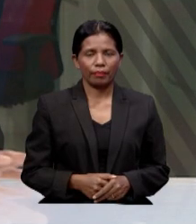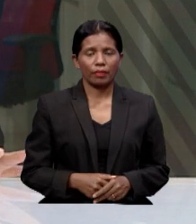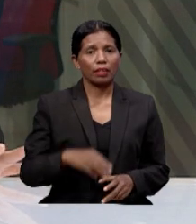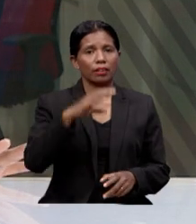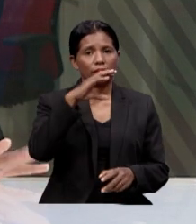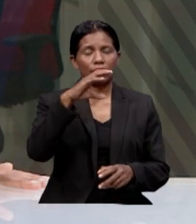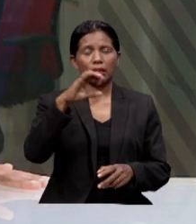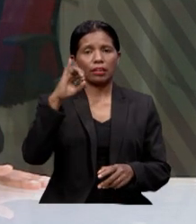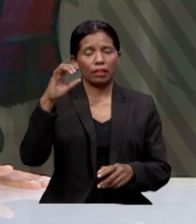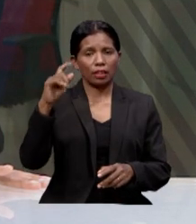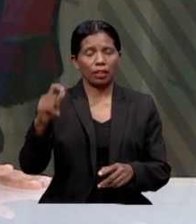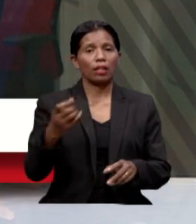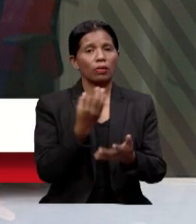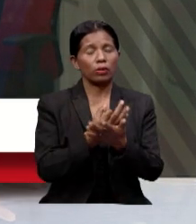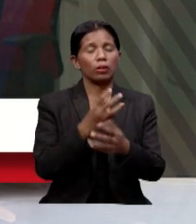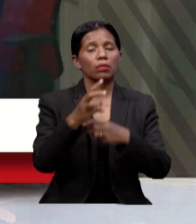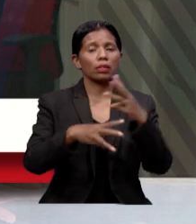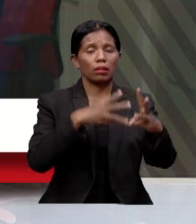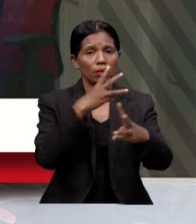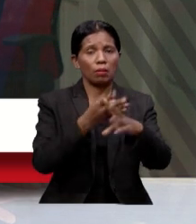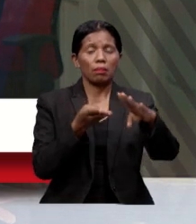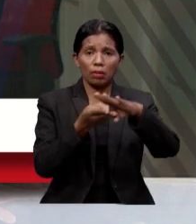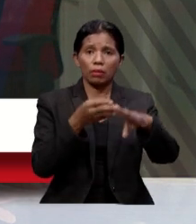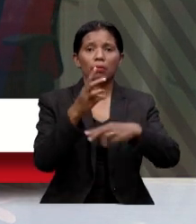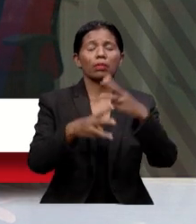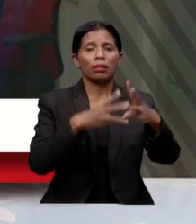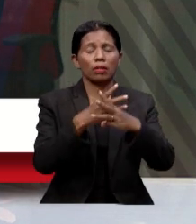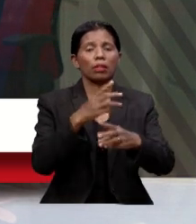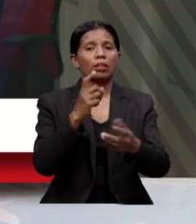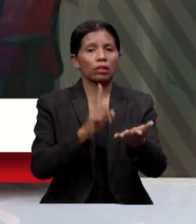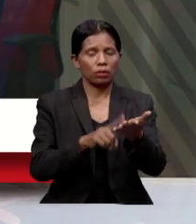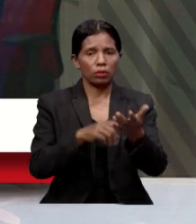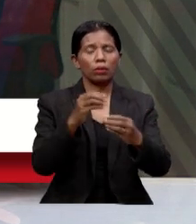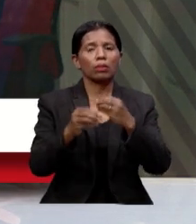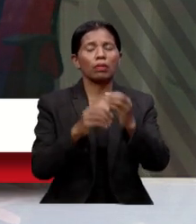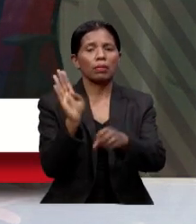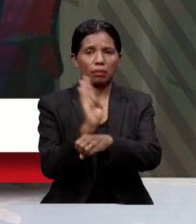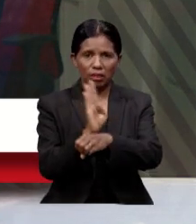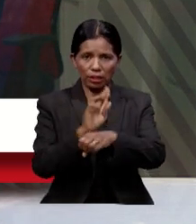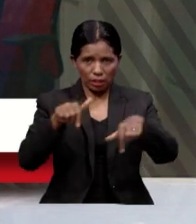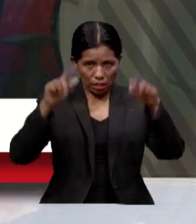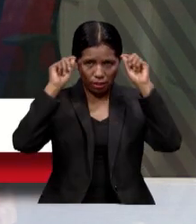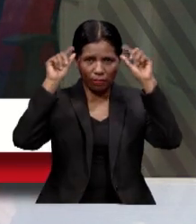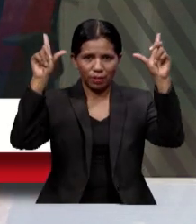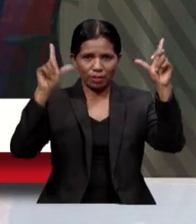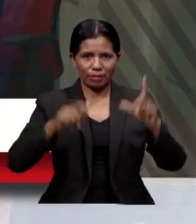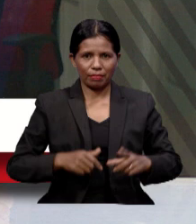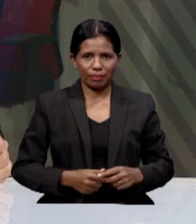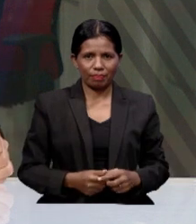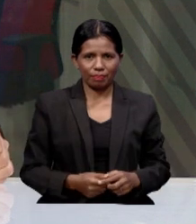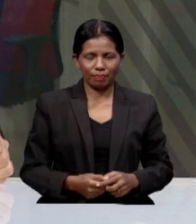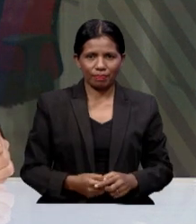CCI-TL, Fundul Monetar Internațional no Banku Mundial, diskuti kona ba Negosiu i Timor-Leste.